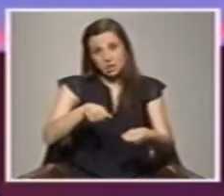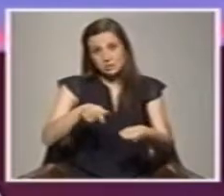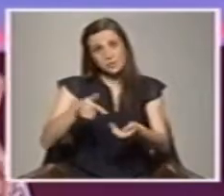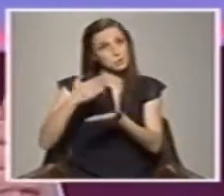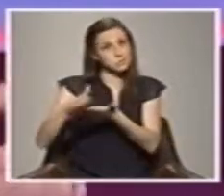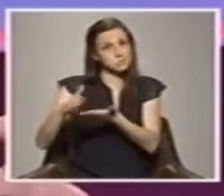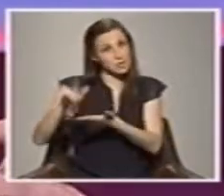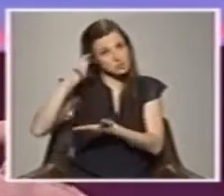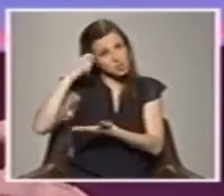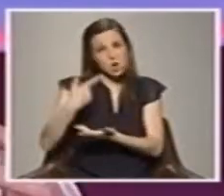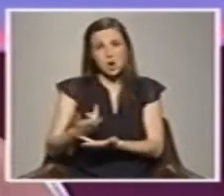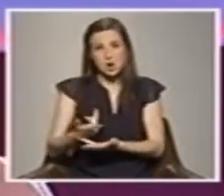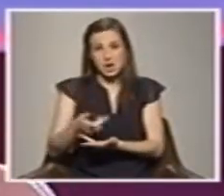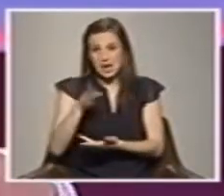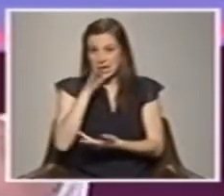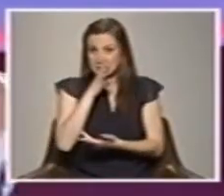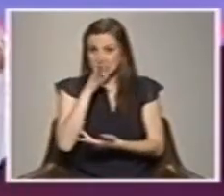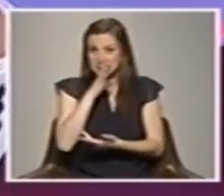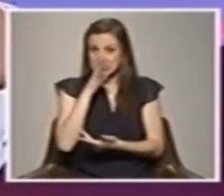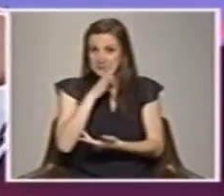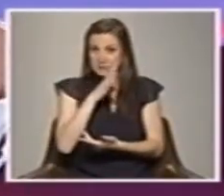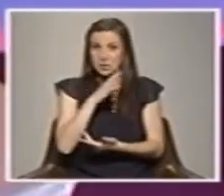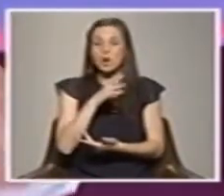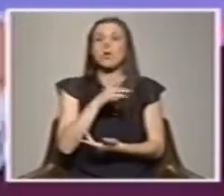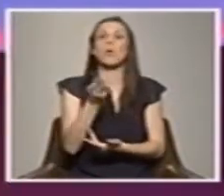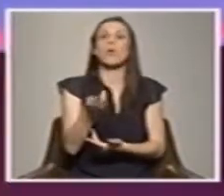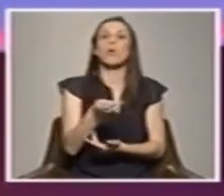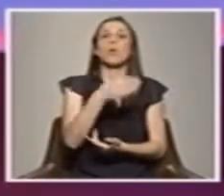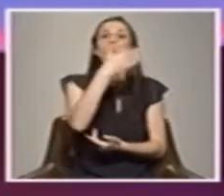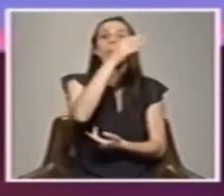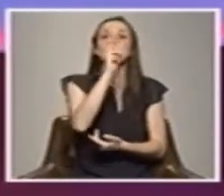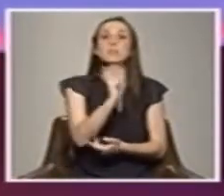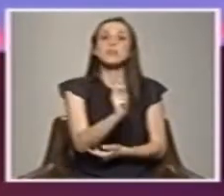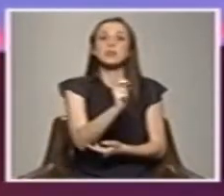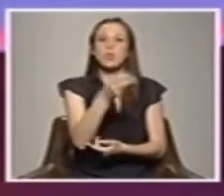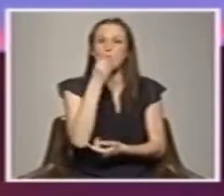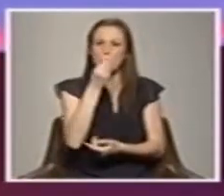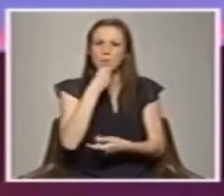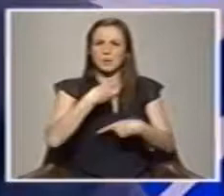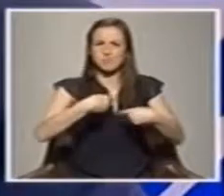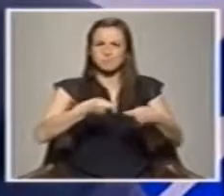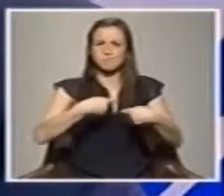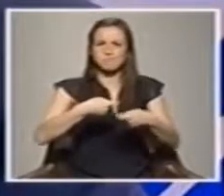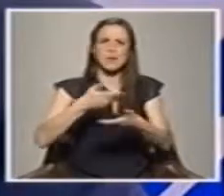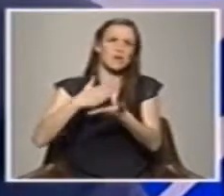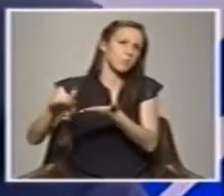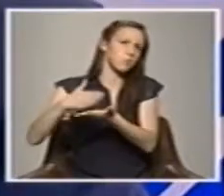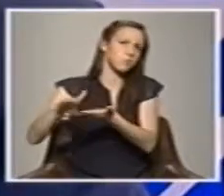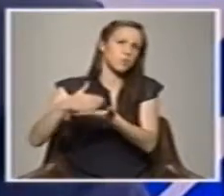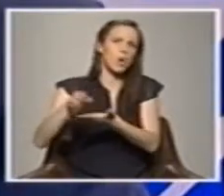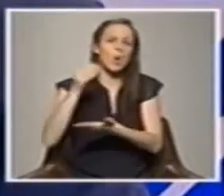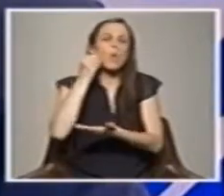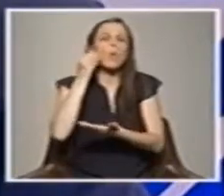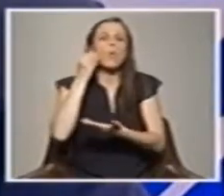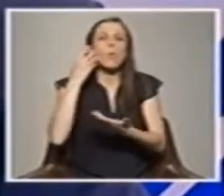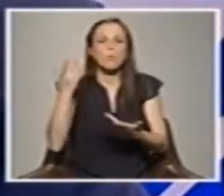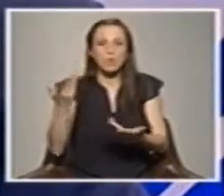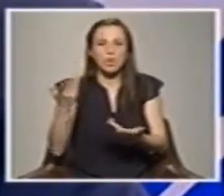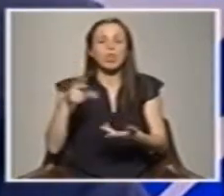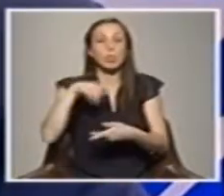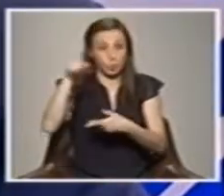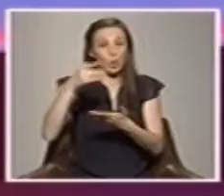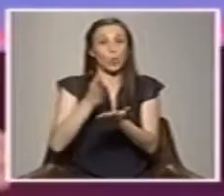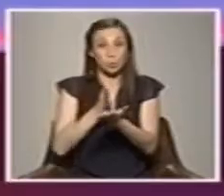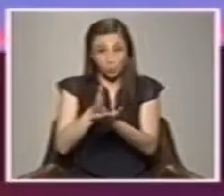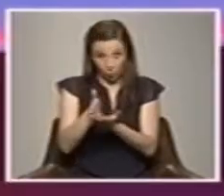à cabeça produzimos um terço de comida a mais do que aquela que necessitamos, é terrível. Como é, depois, continuamos, como já